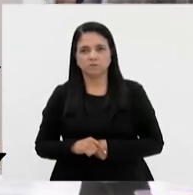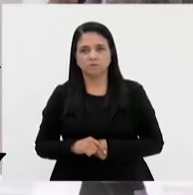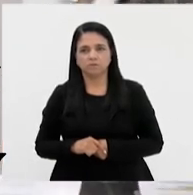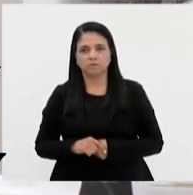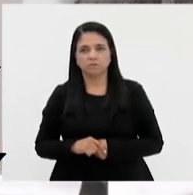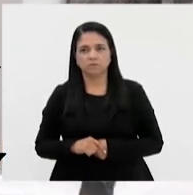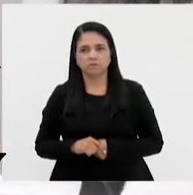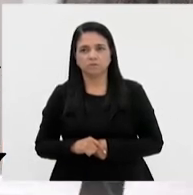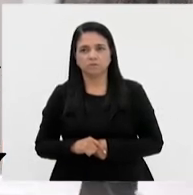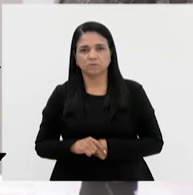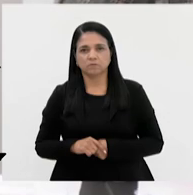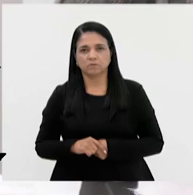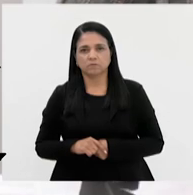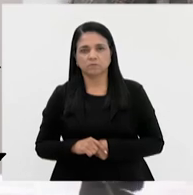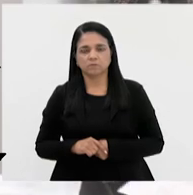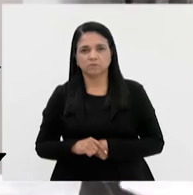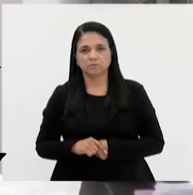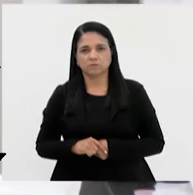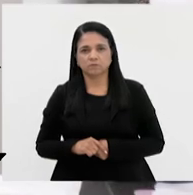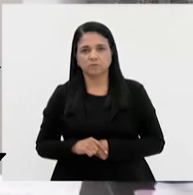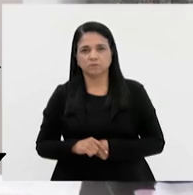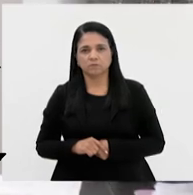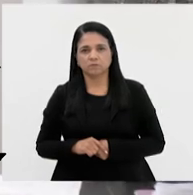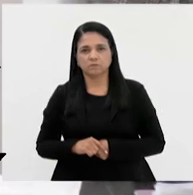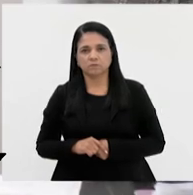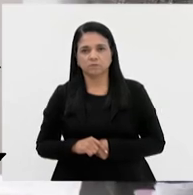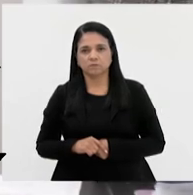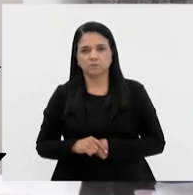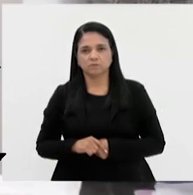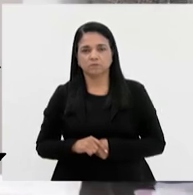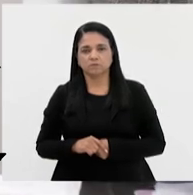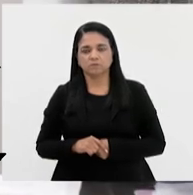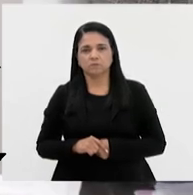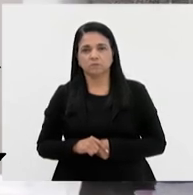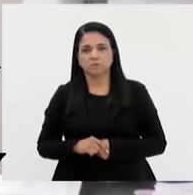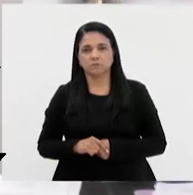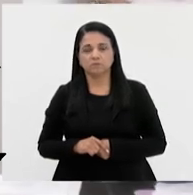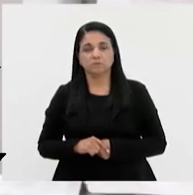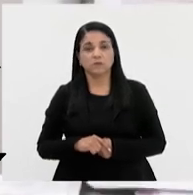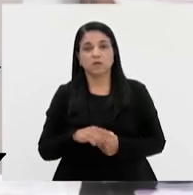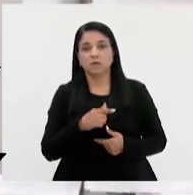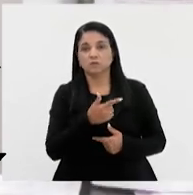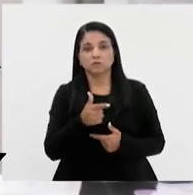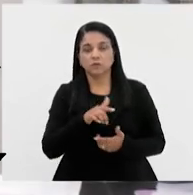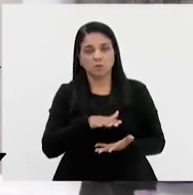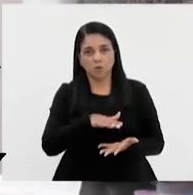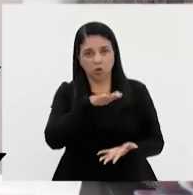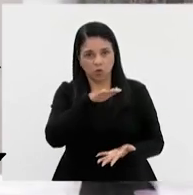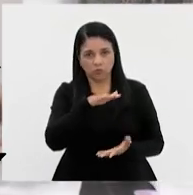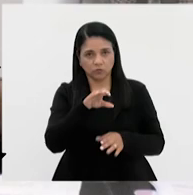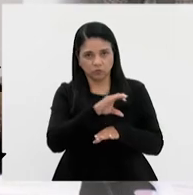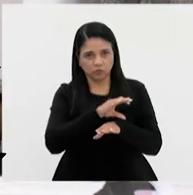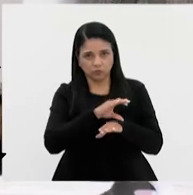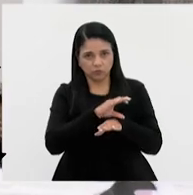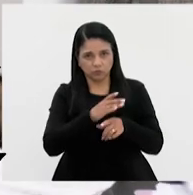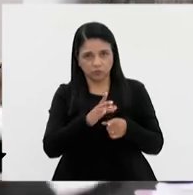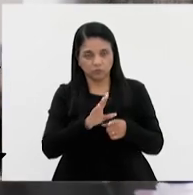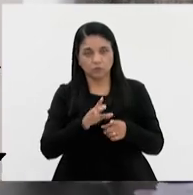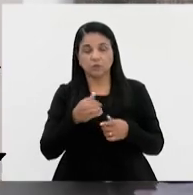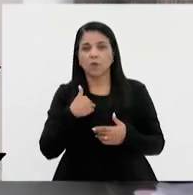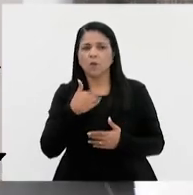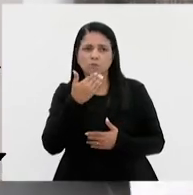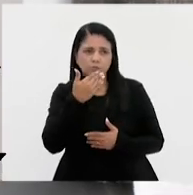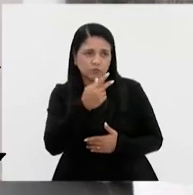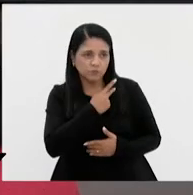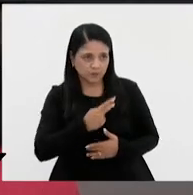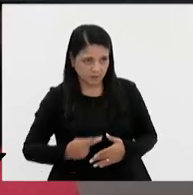E com isso... Tem constitucionalidade, não, de injuridicidade, não tem bloco. Não, não tem bloco, não tem bloco. Presidente, um pedido. Pois não.